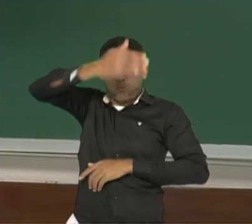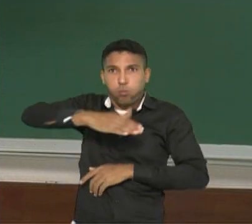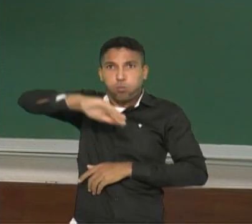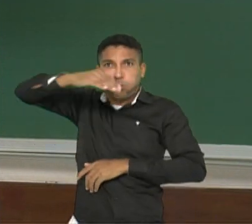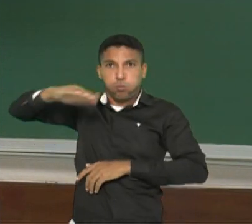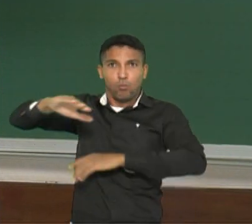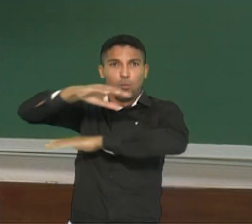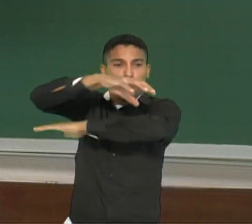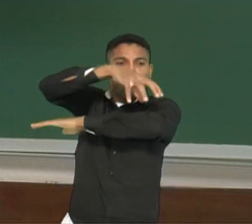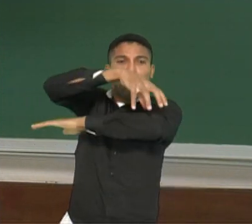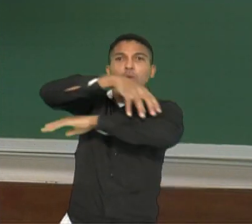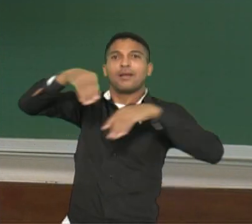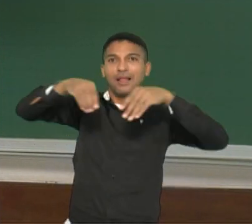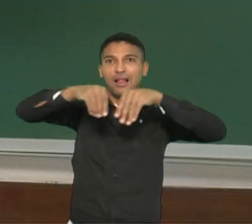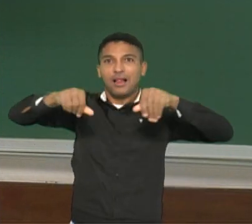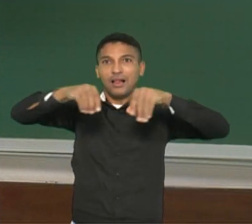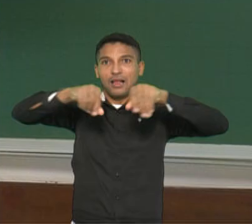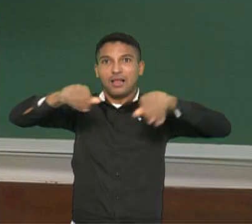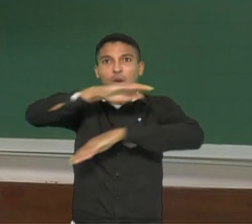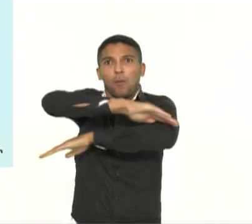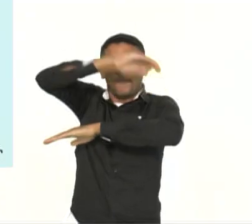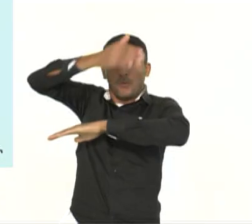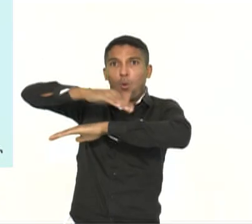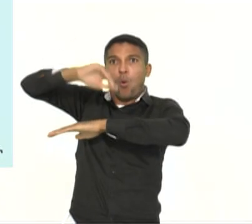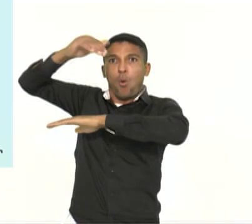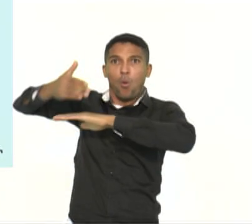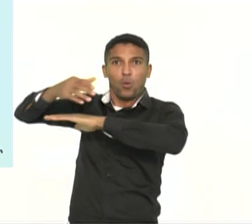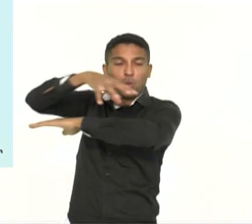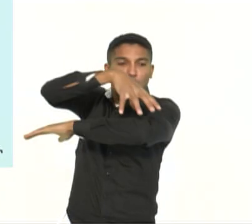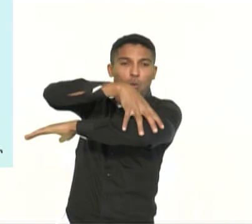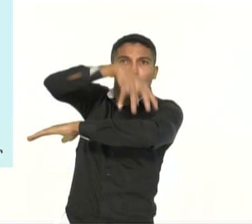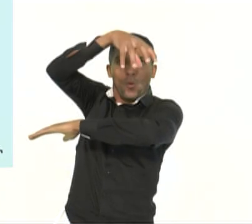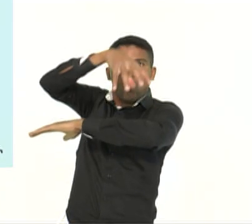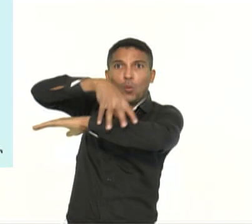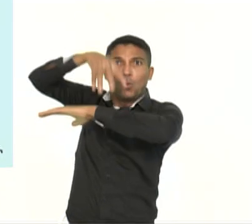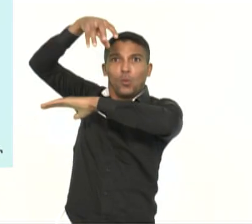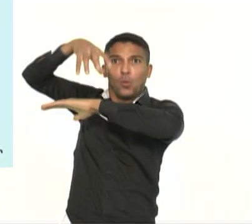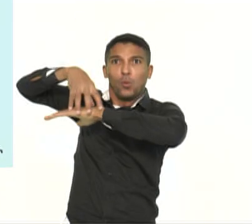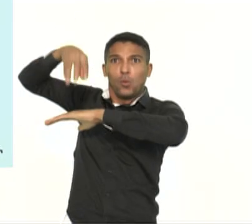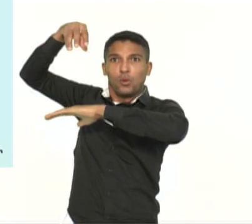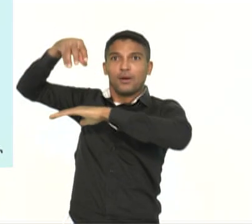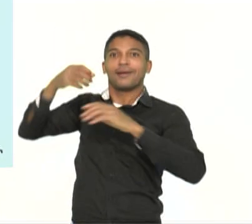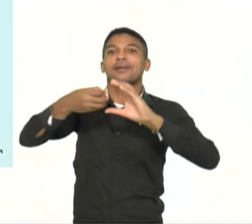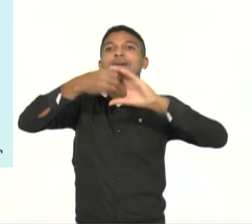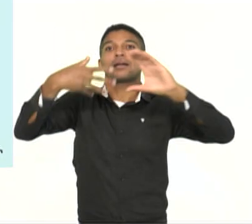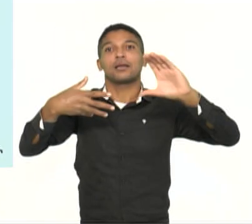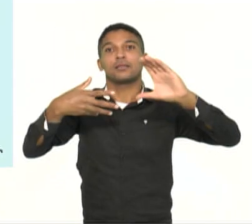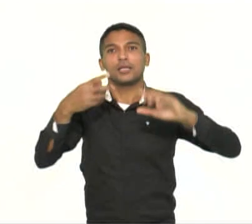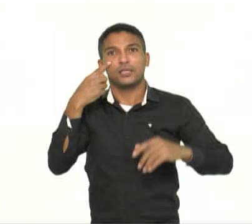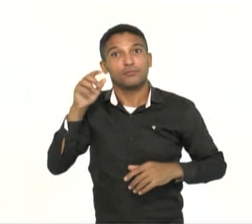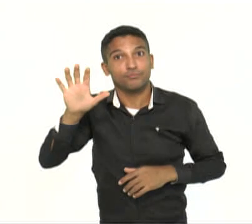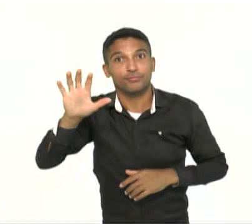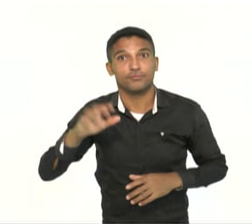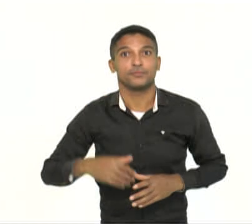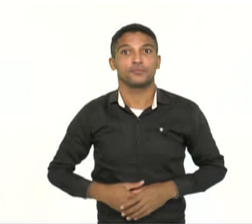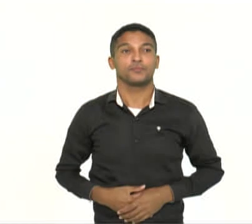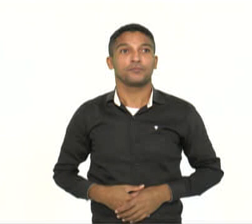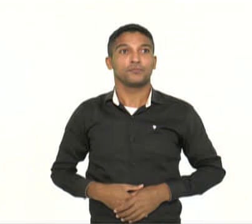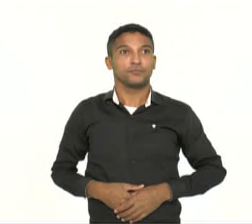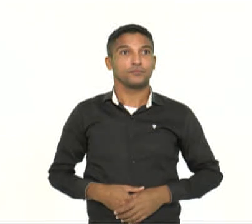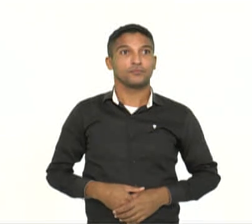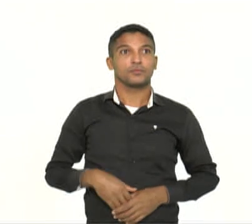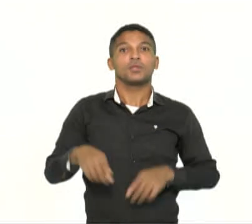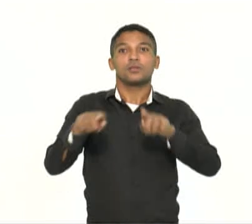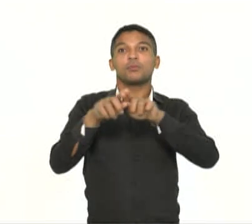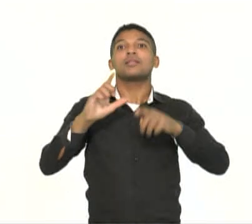nesse detalhe que eu estou apontando para você. Então perceba que o domínio de mares de morros tem essa característica. E nós temos também